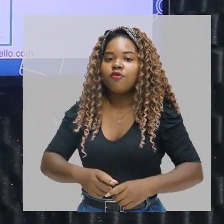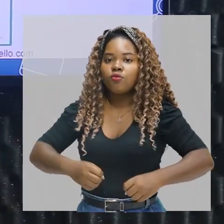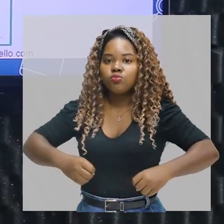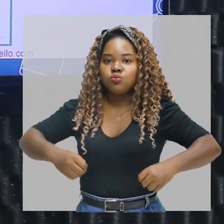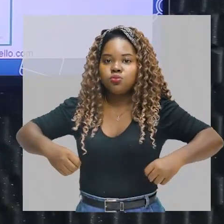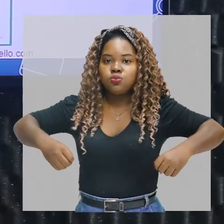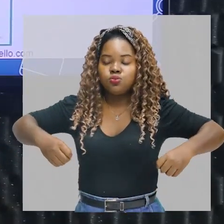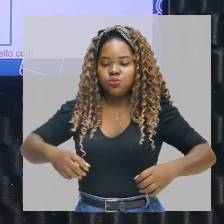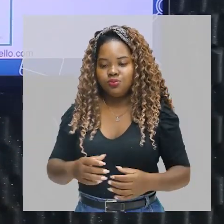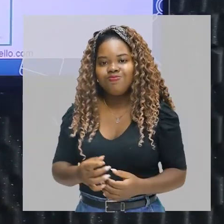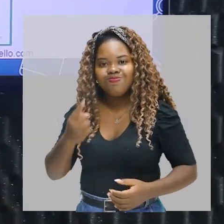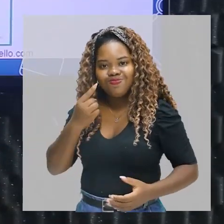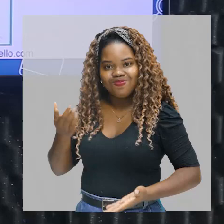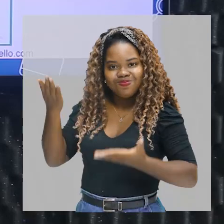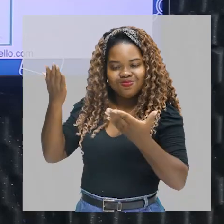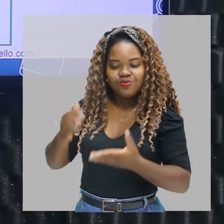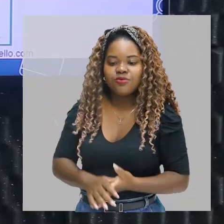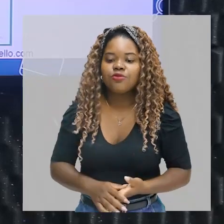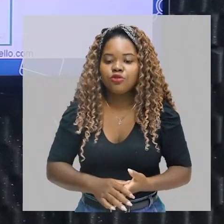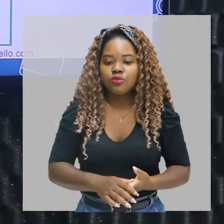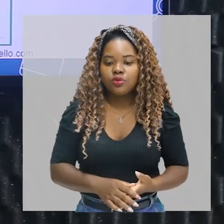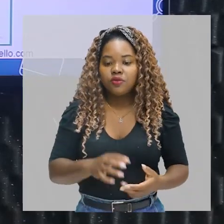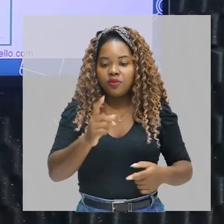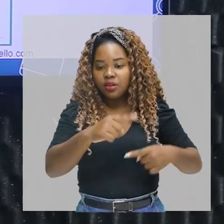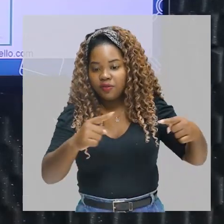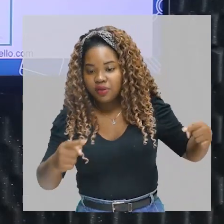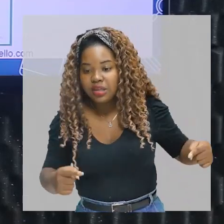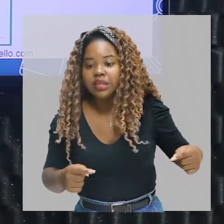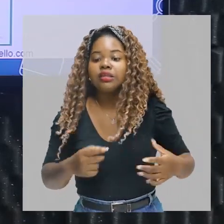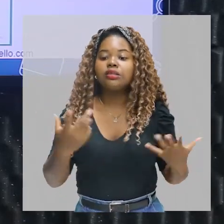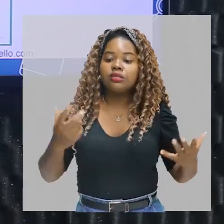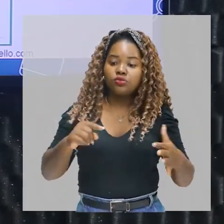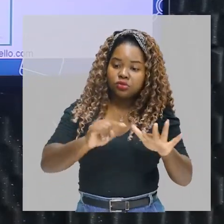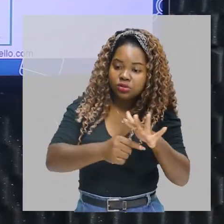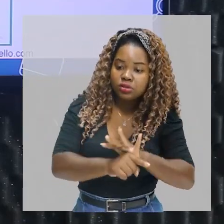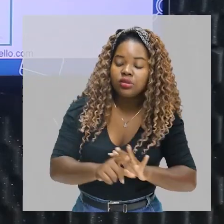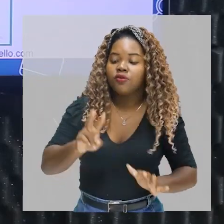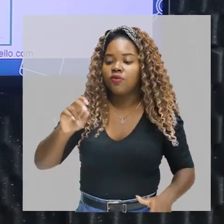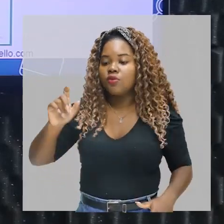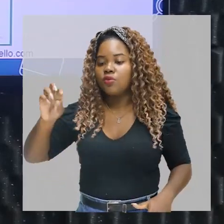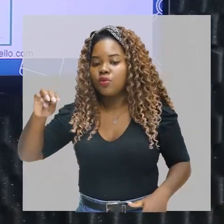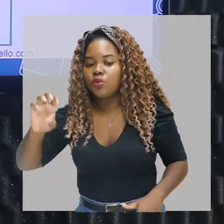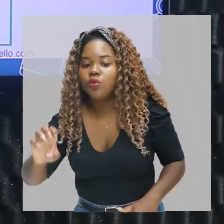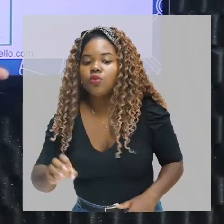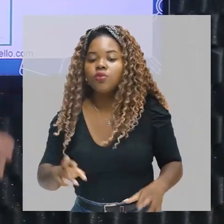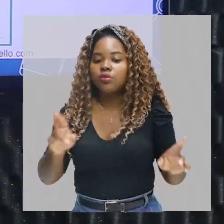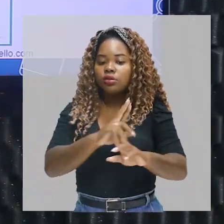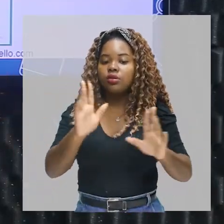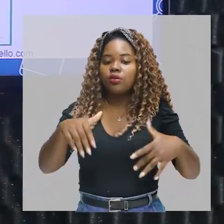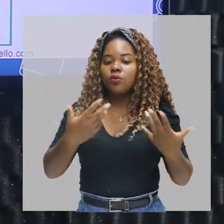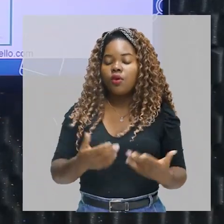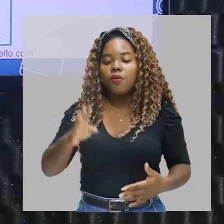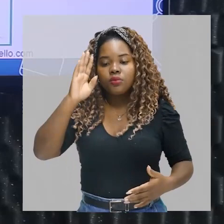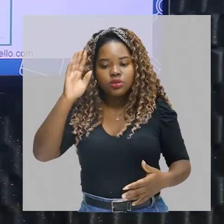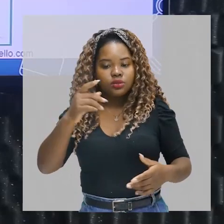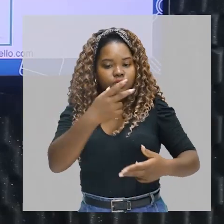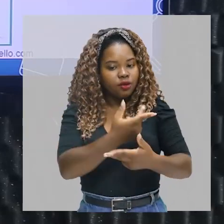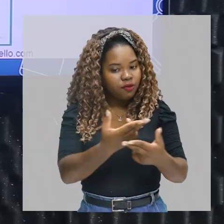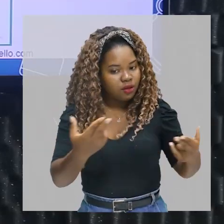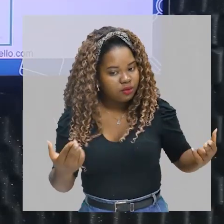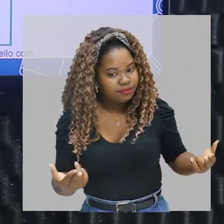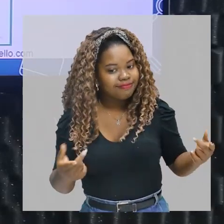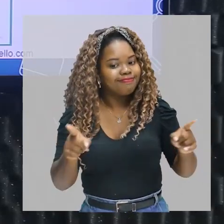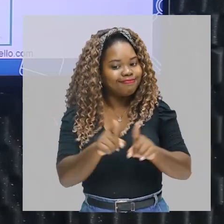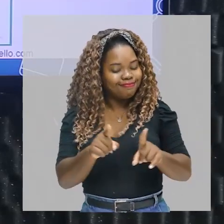dessa variação de frequência, intensidade, volume e duração, nós podemos associar já ao princípio da variabilidade, por